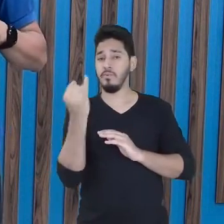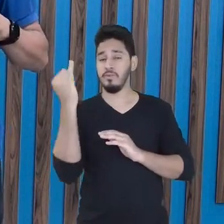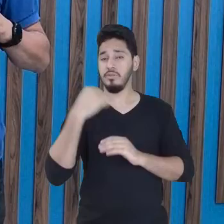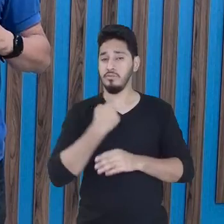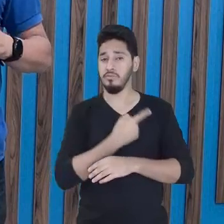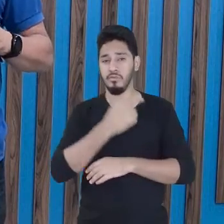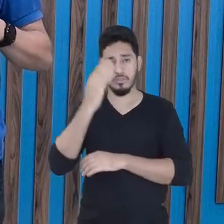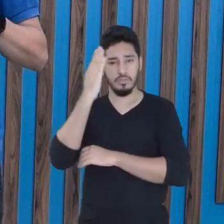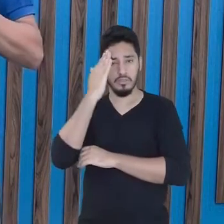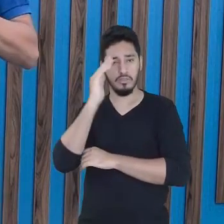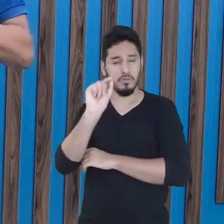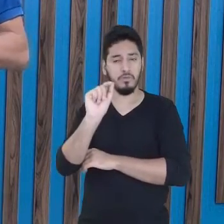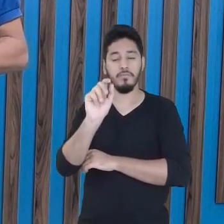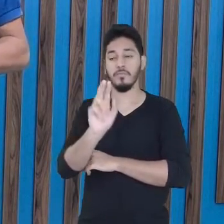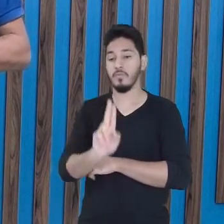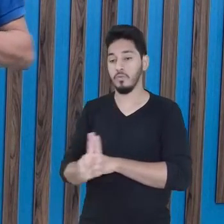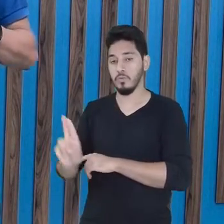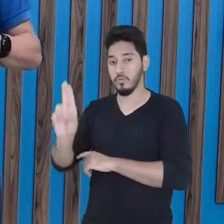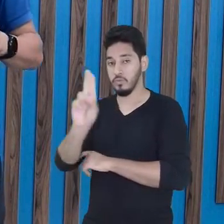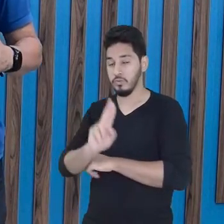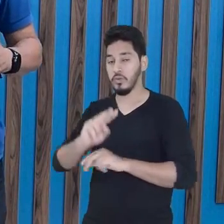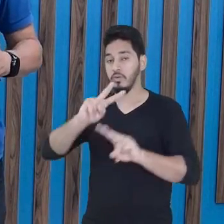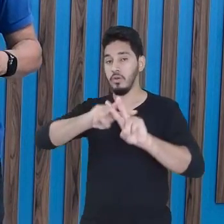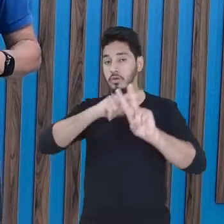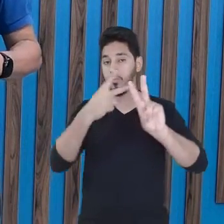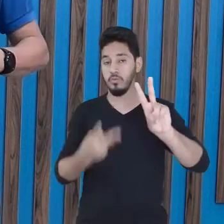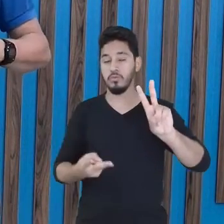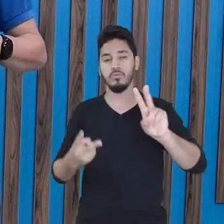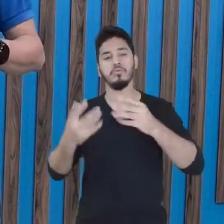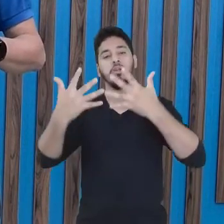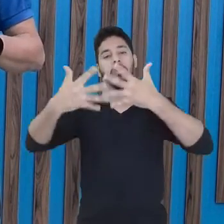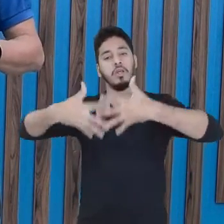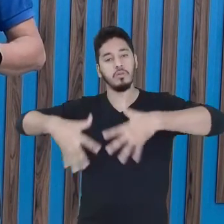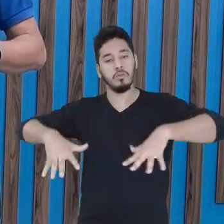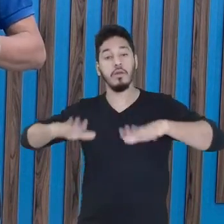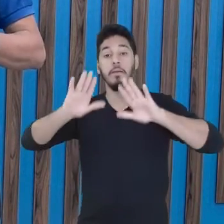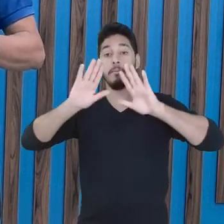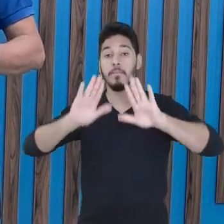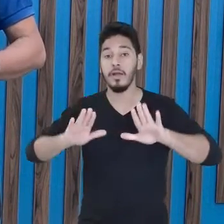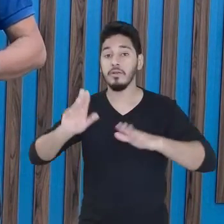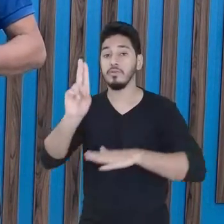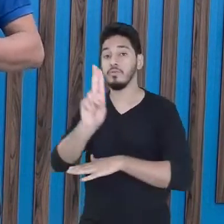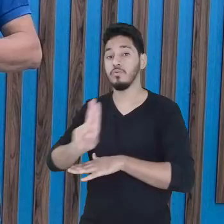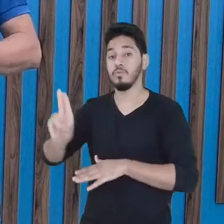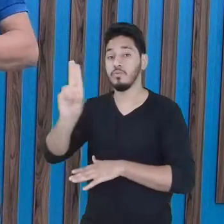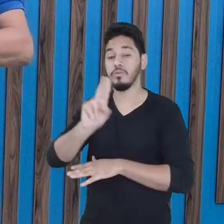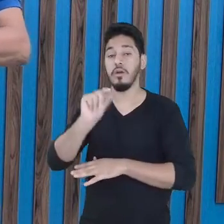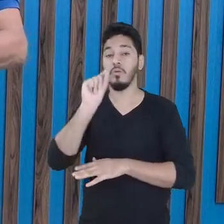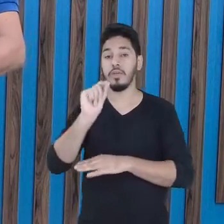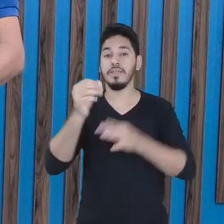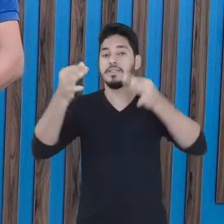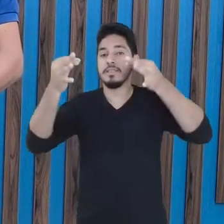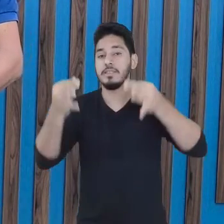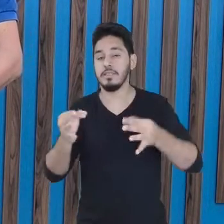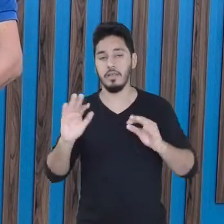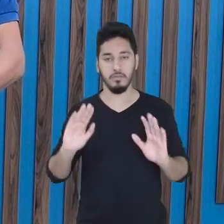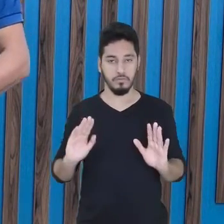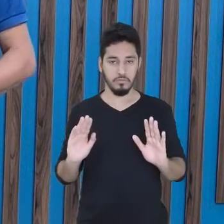que é preciso utilizar os recursos naturais, mas utilizar de forma